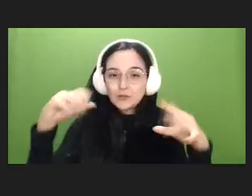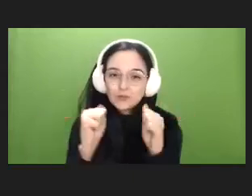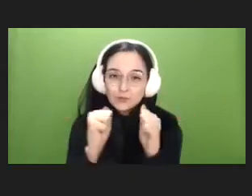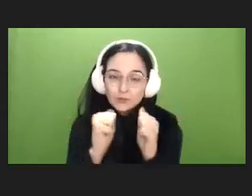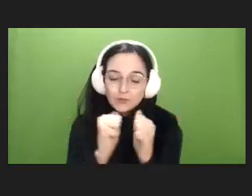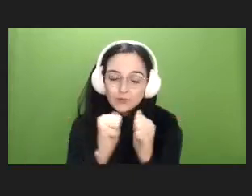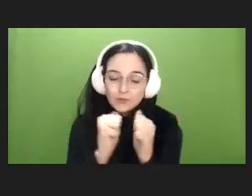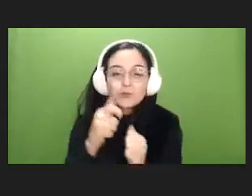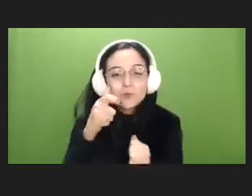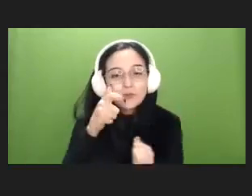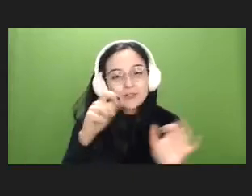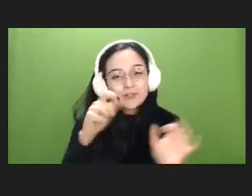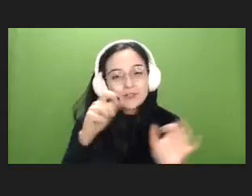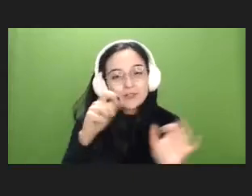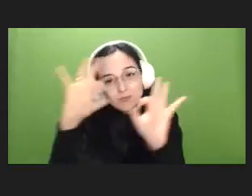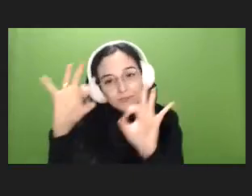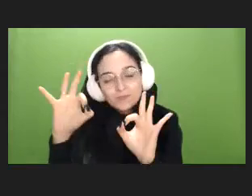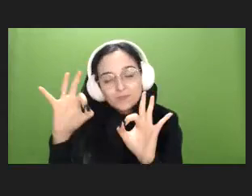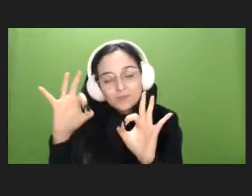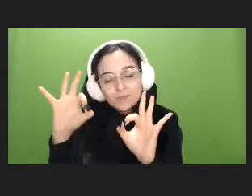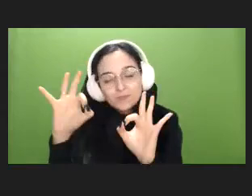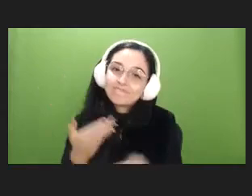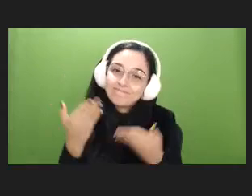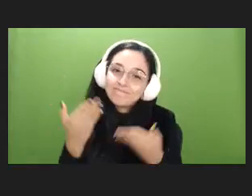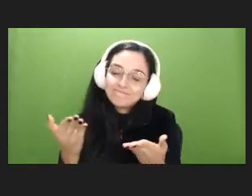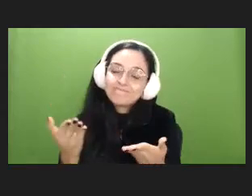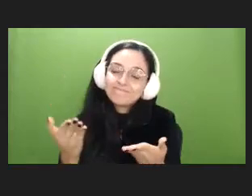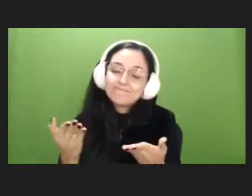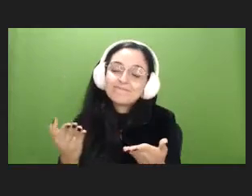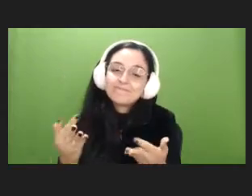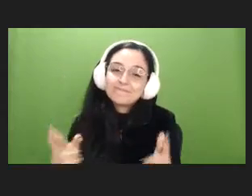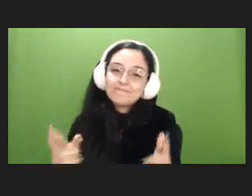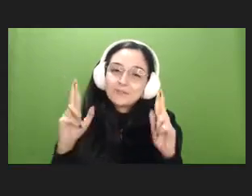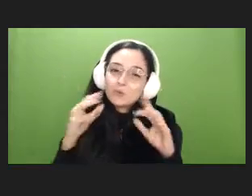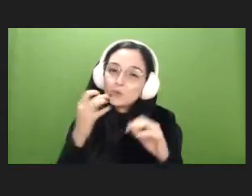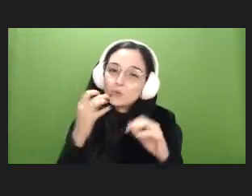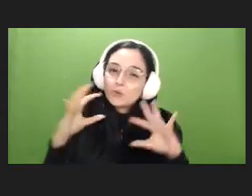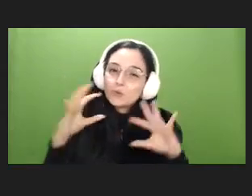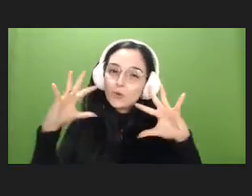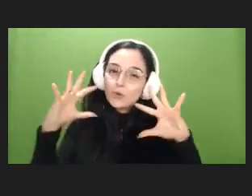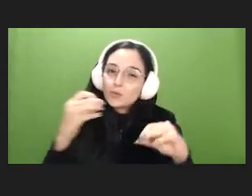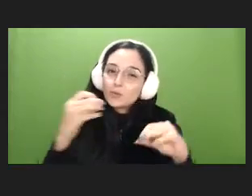agora. E o nosso muito obrigado e que todos tenham uma boa noite.